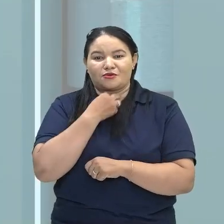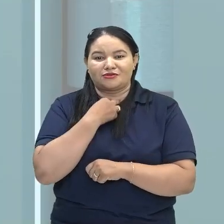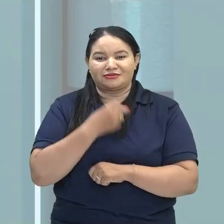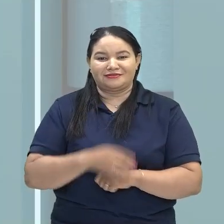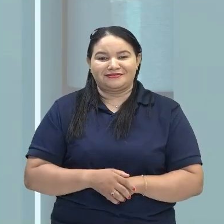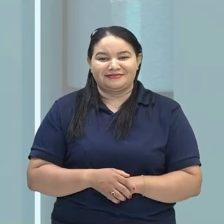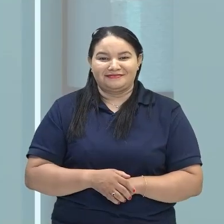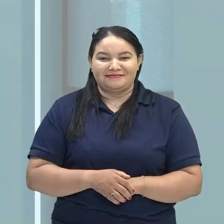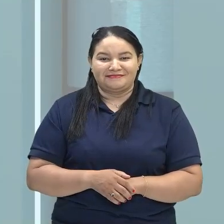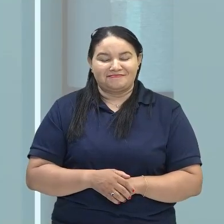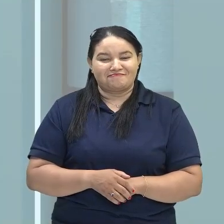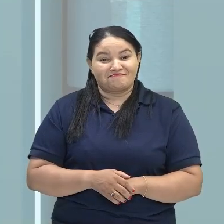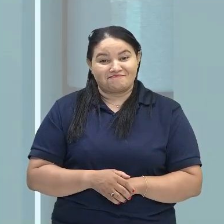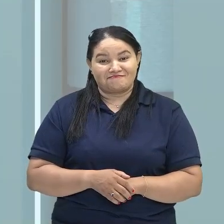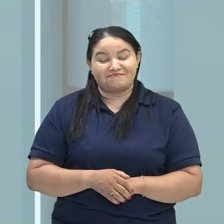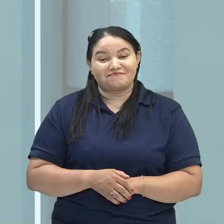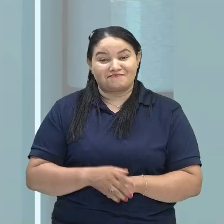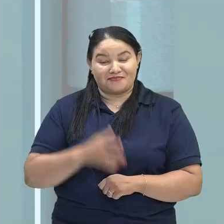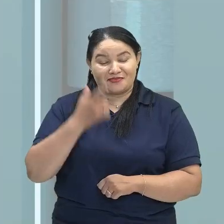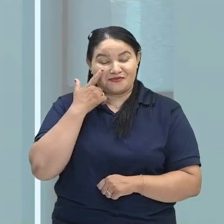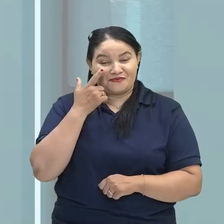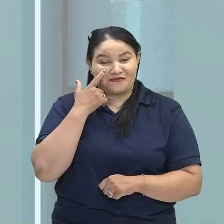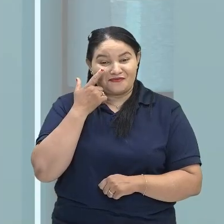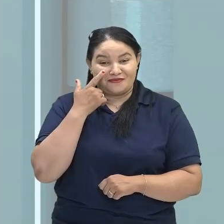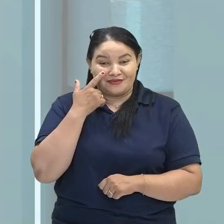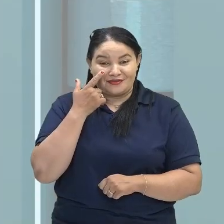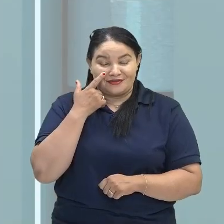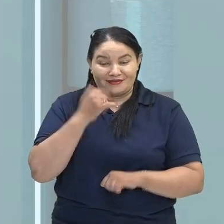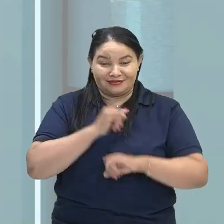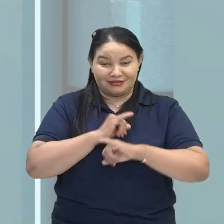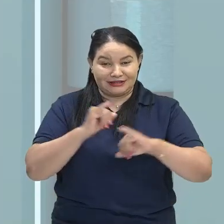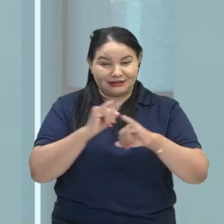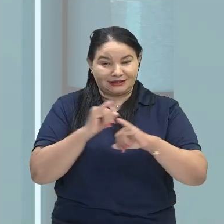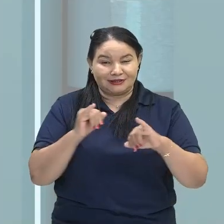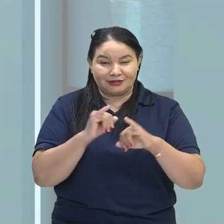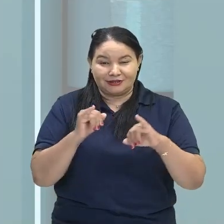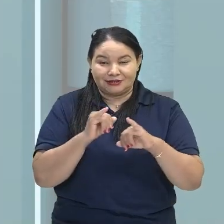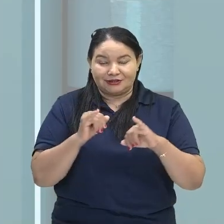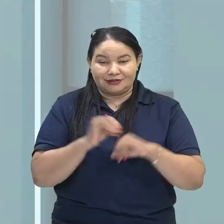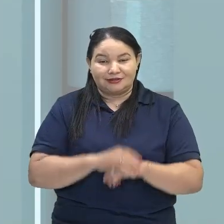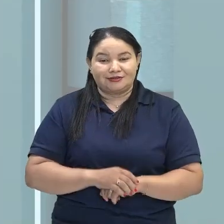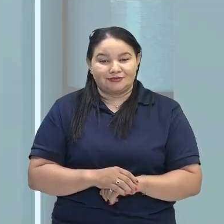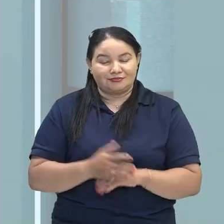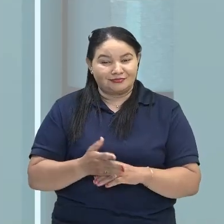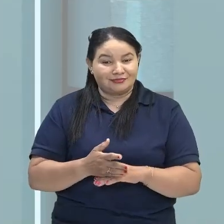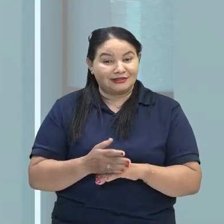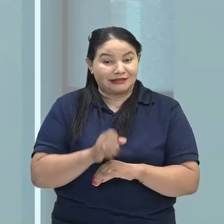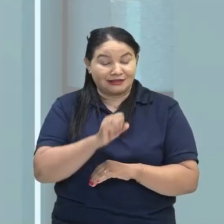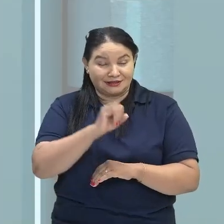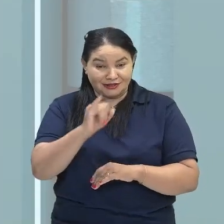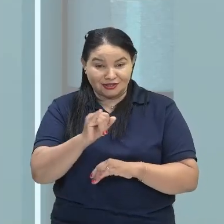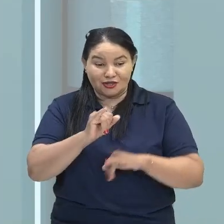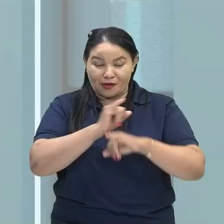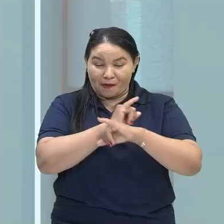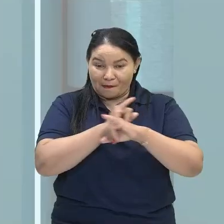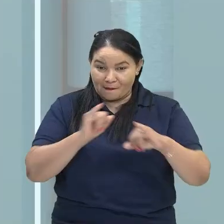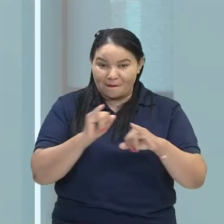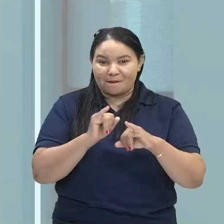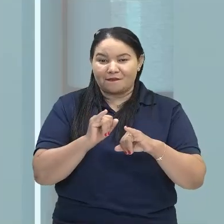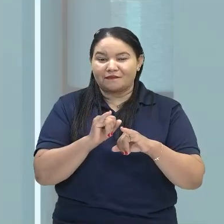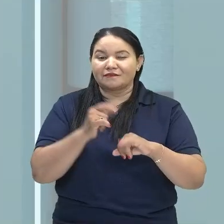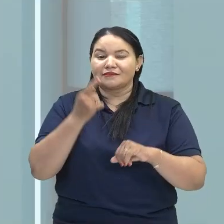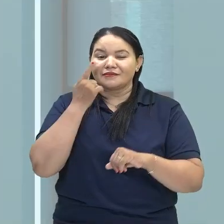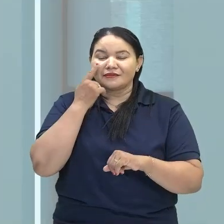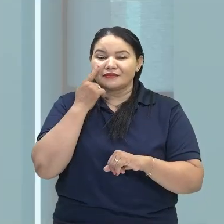Muito bem, pessoal. Então, vocês acabaram aí de ter contato com uma notícia um tanto bombástica. E quando a notícia é bombástica demais, apelativa